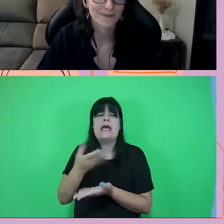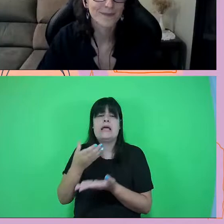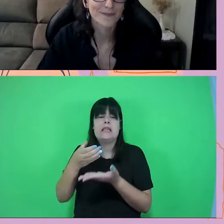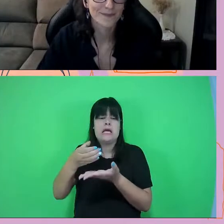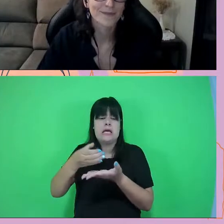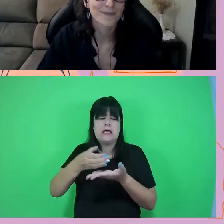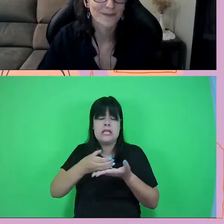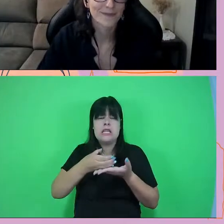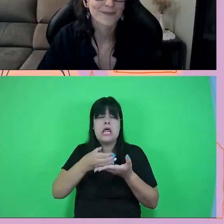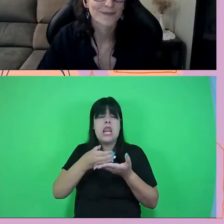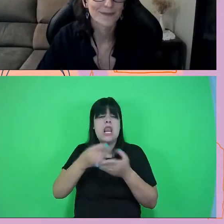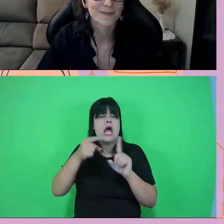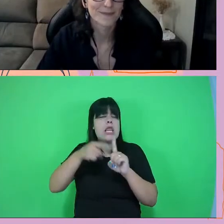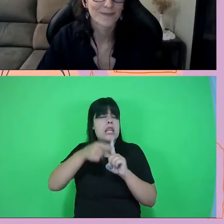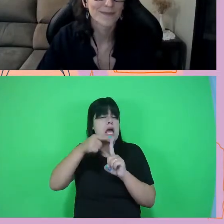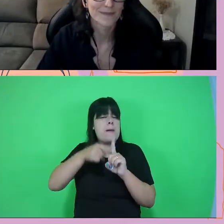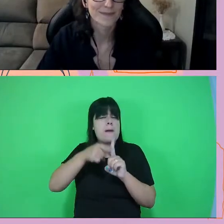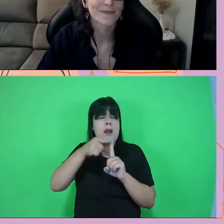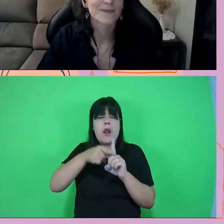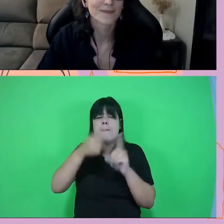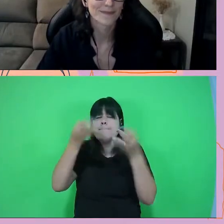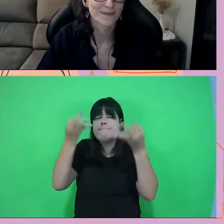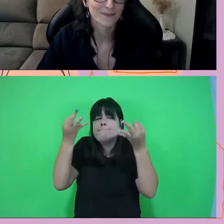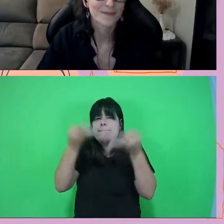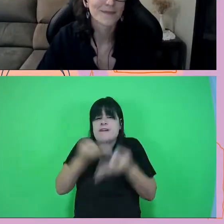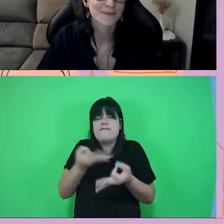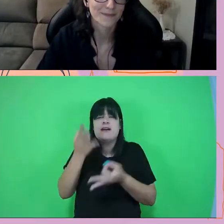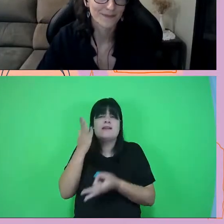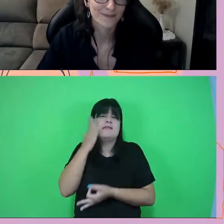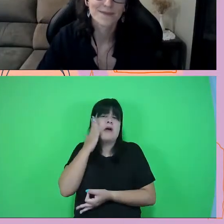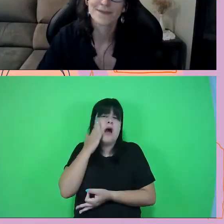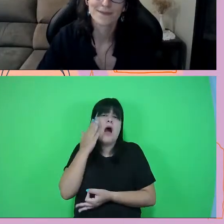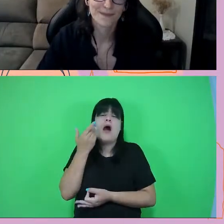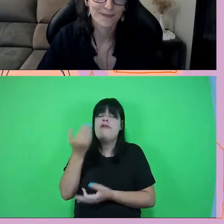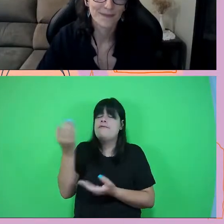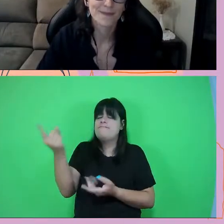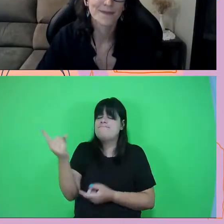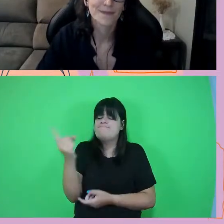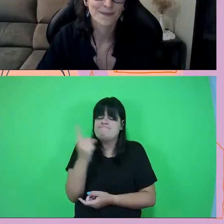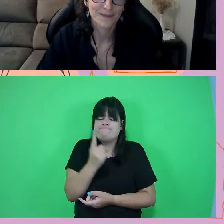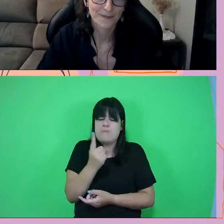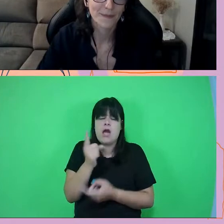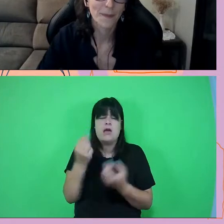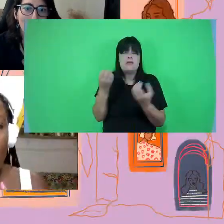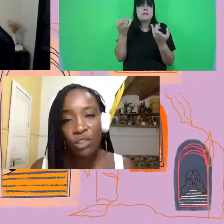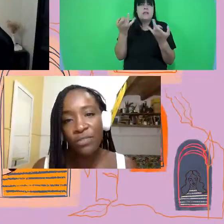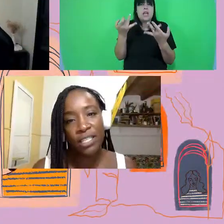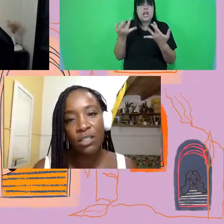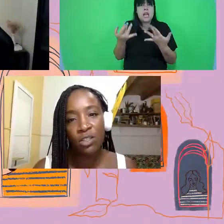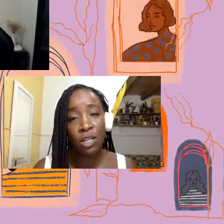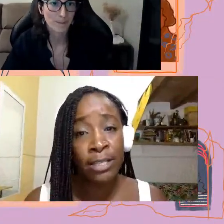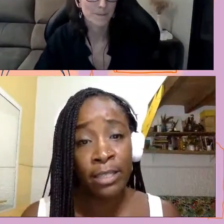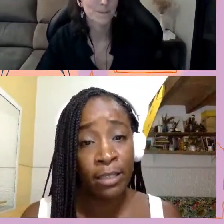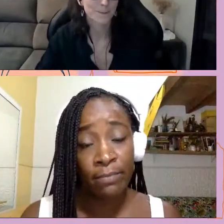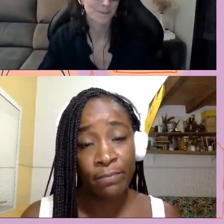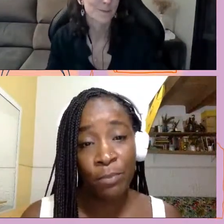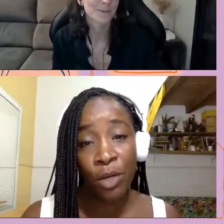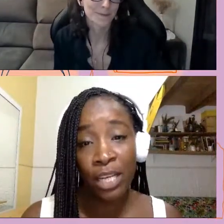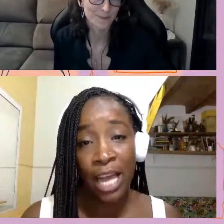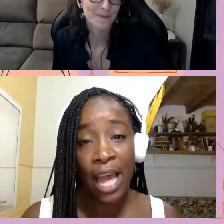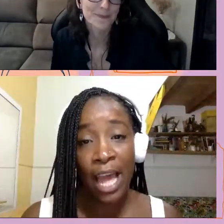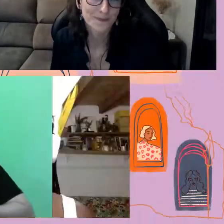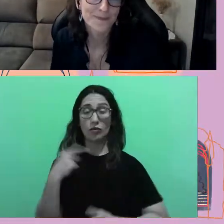temperatura perfeita, que eles sabem, aí eles vão vir, vão me explicar, vão botar. Eu gosto de fazer isso